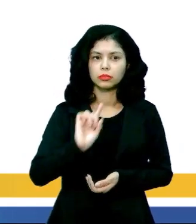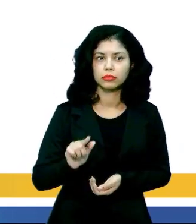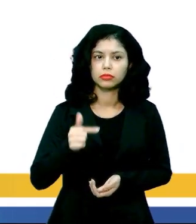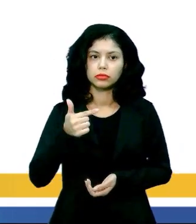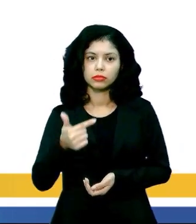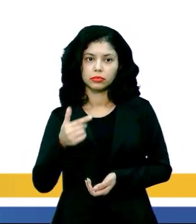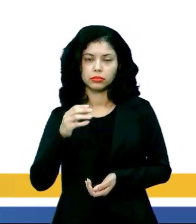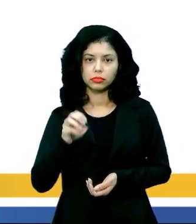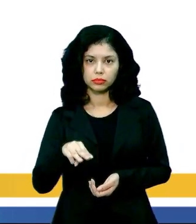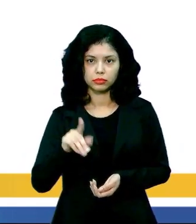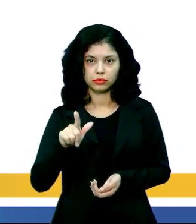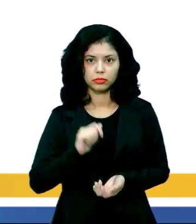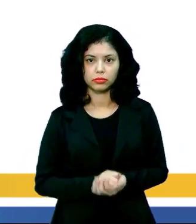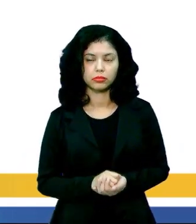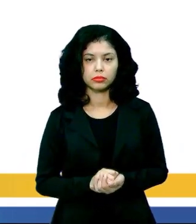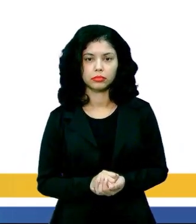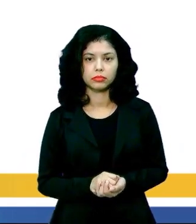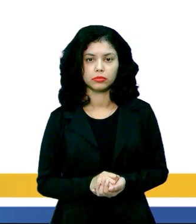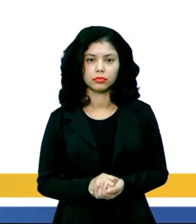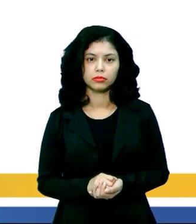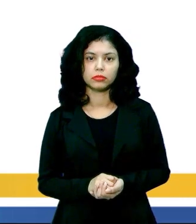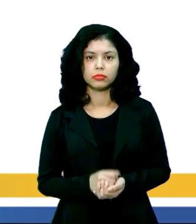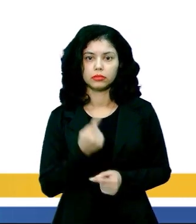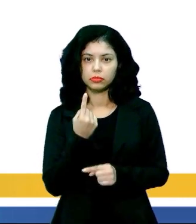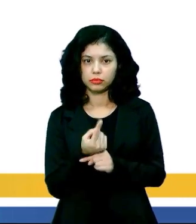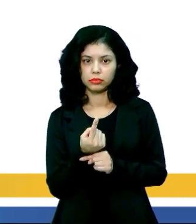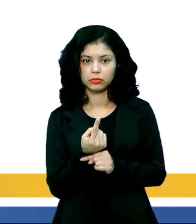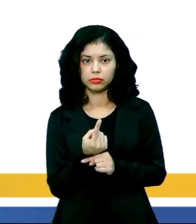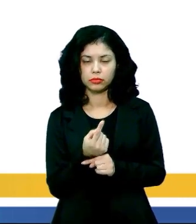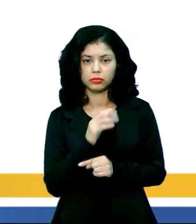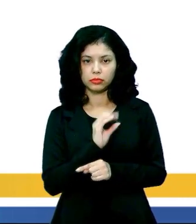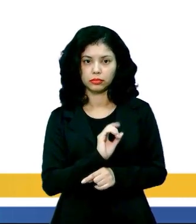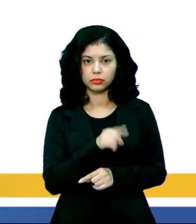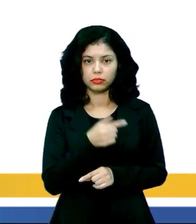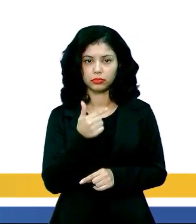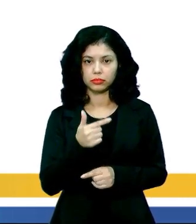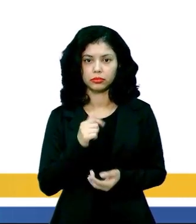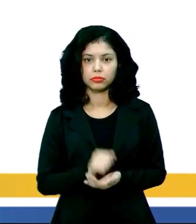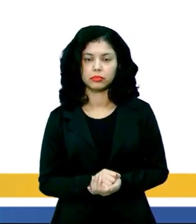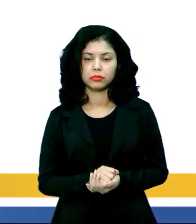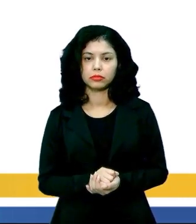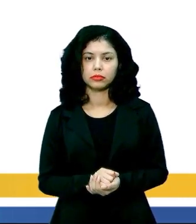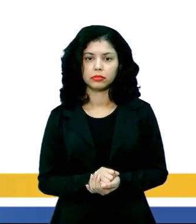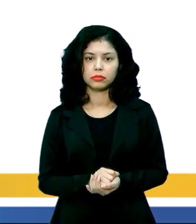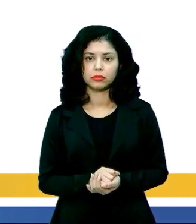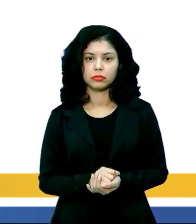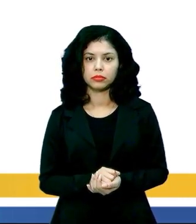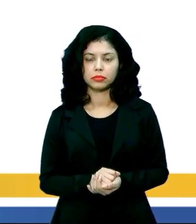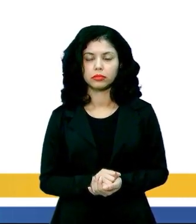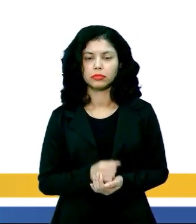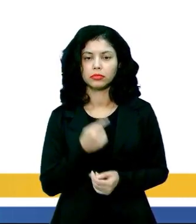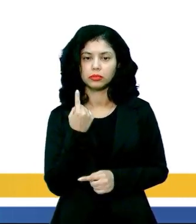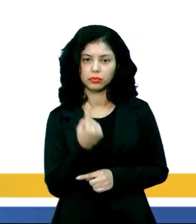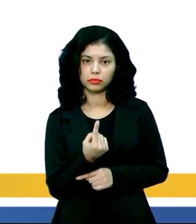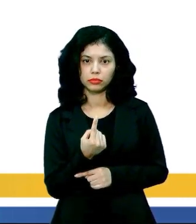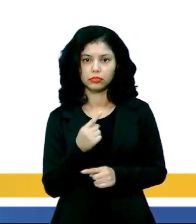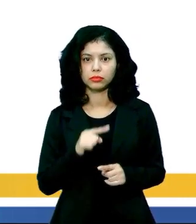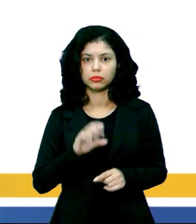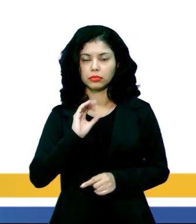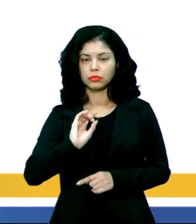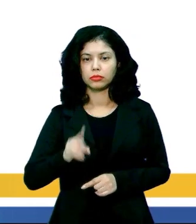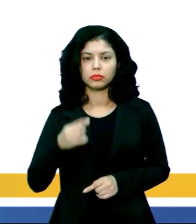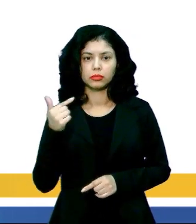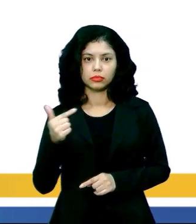mols. Então, eu tenho o cloreto férrico 1 mol, então vou ter 0,2 mols. O ferro 3+, também é 1 mol,